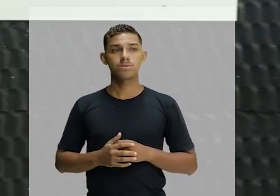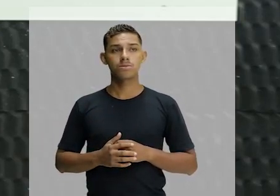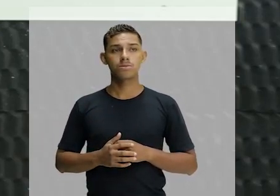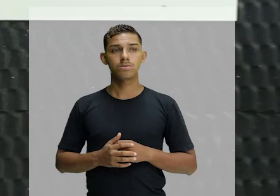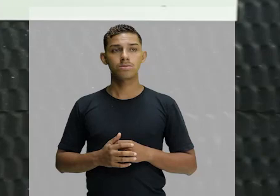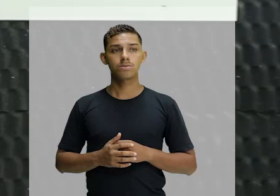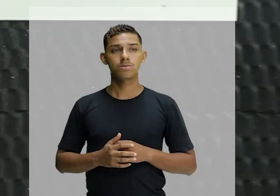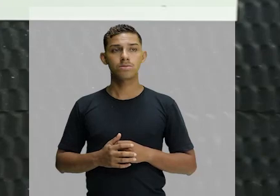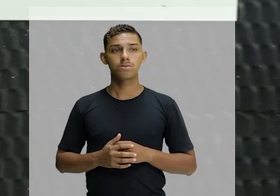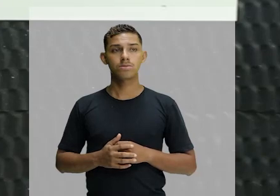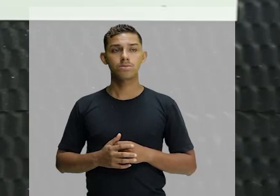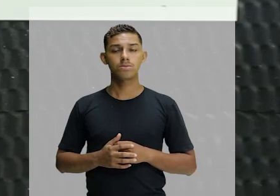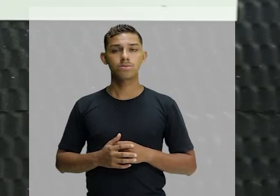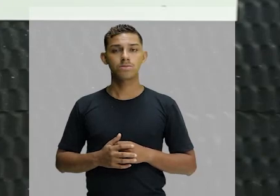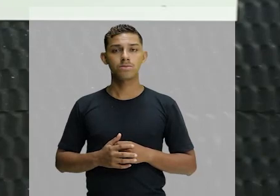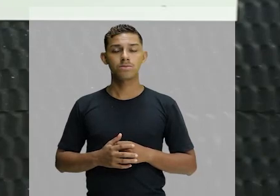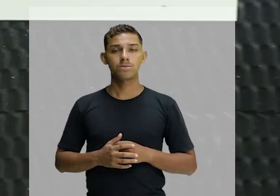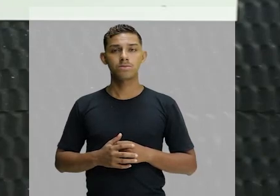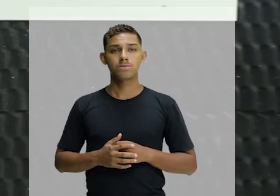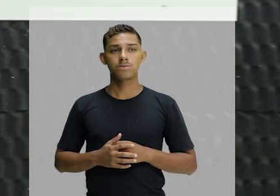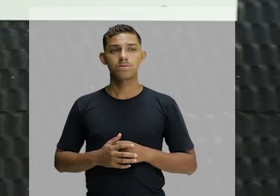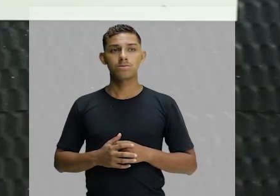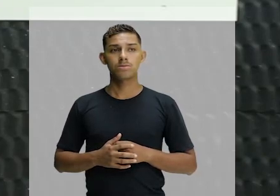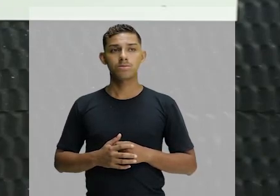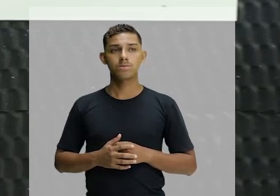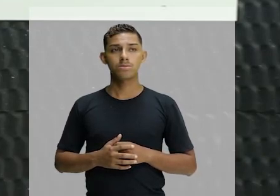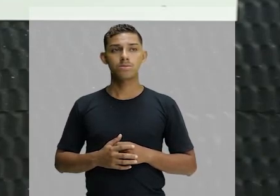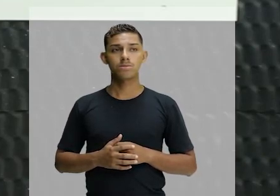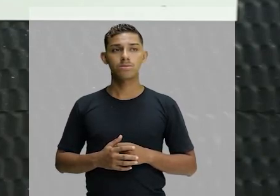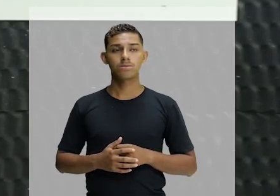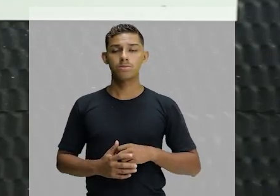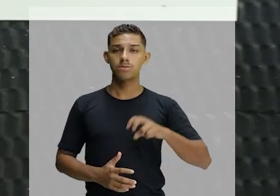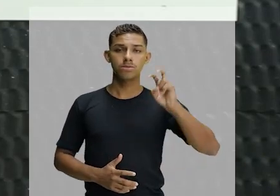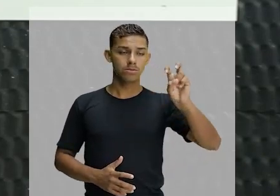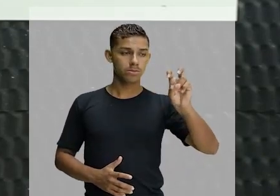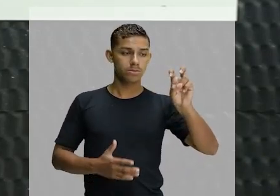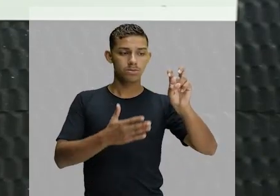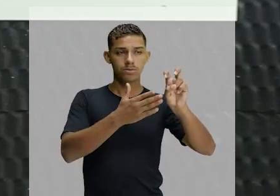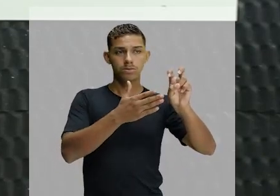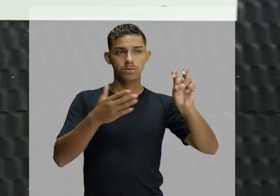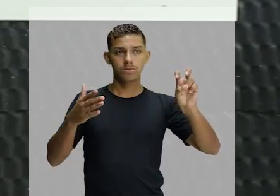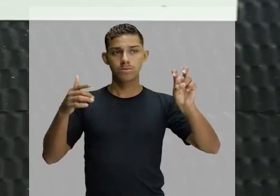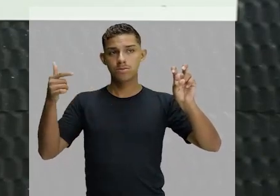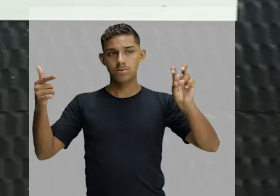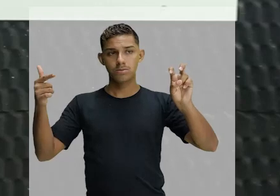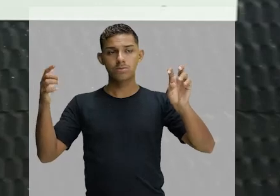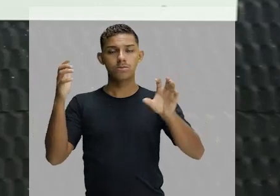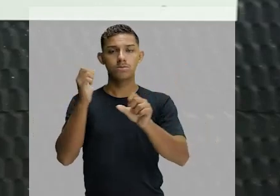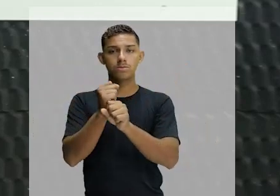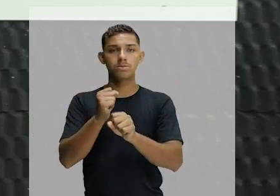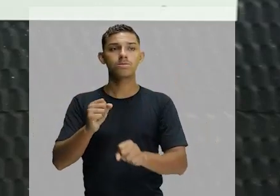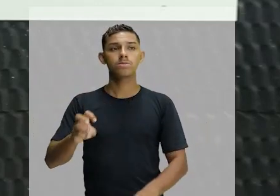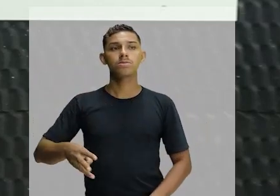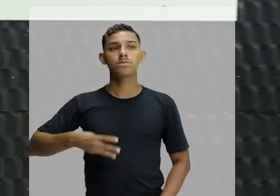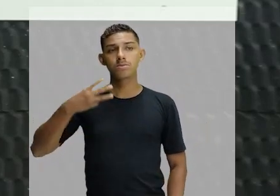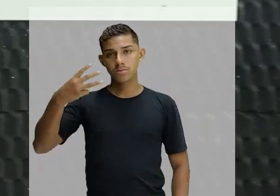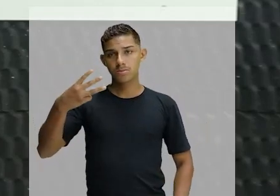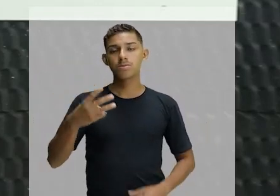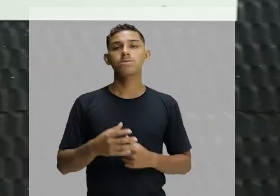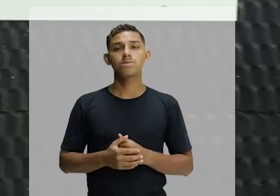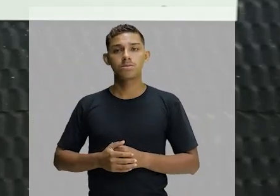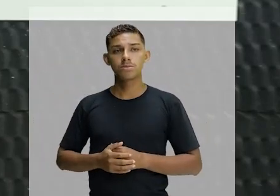quanto? O raio é 3, ó. Tá? Então, não vou precisar nem fazer isso, porque analisando aqui o meu